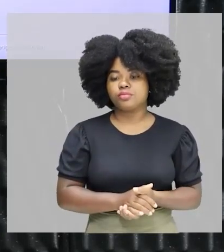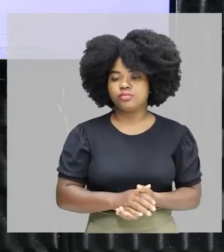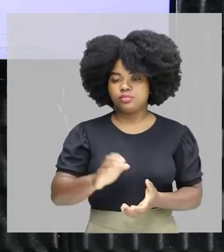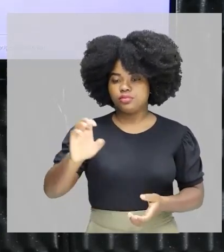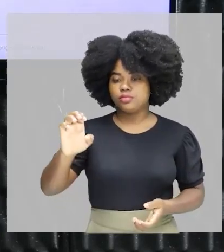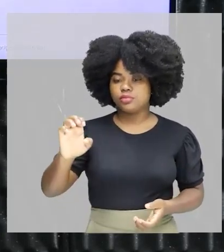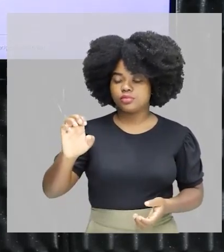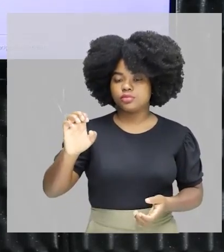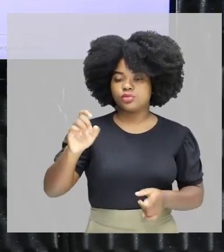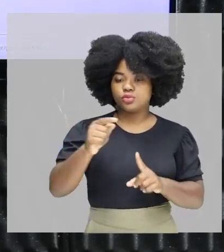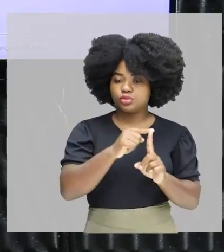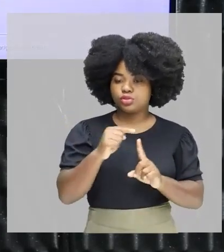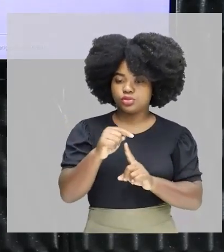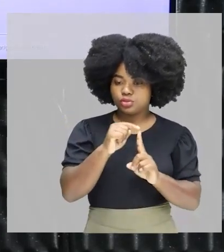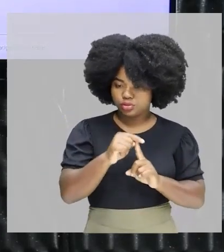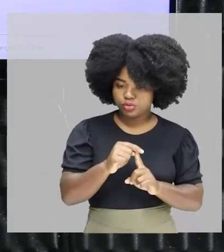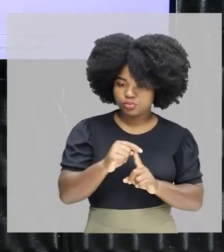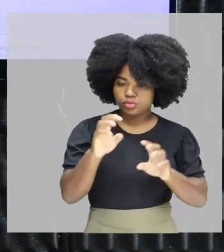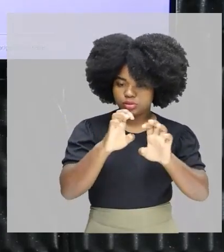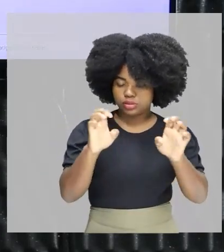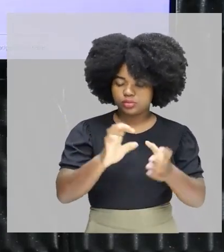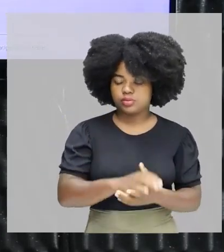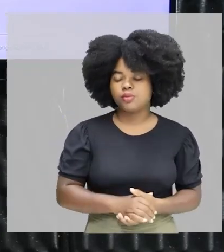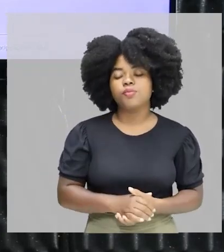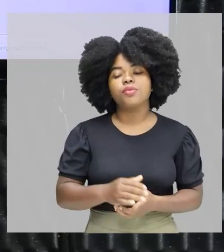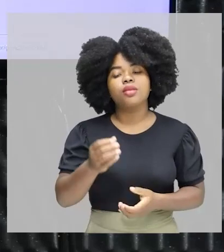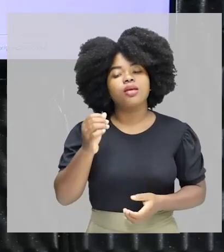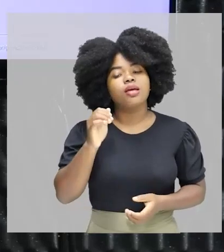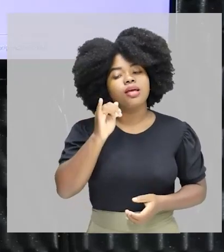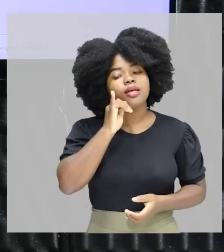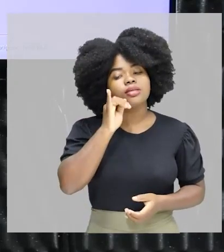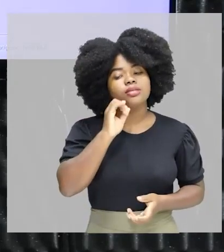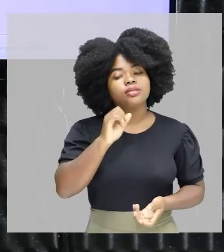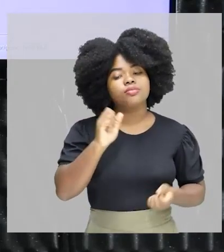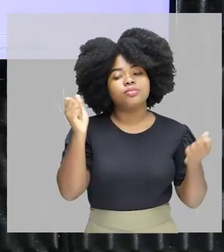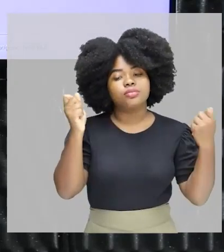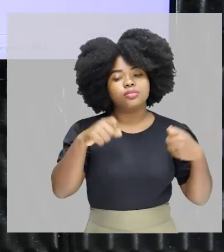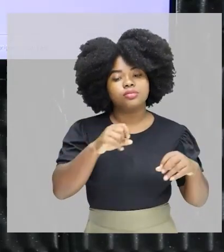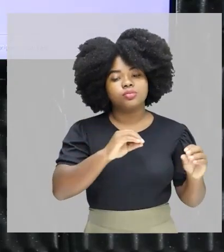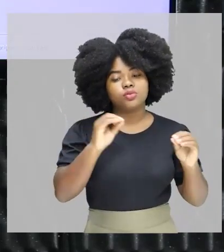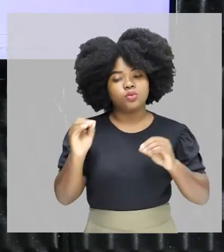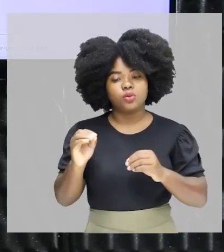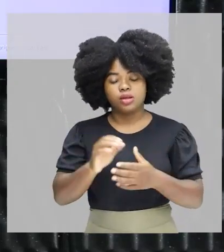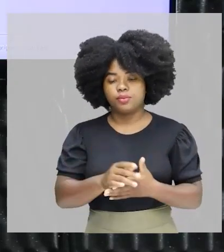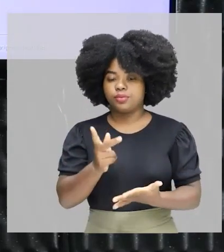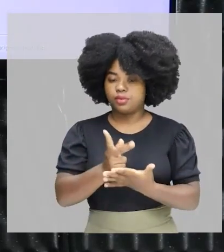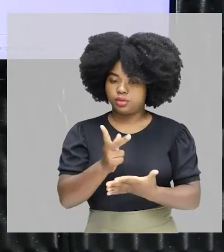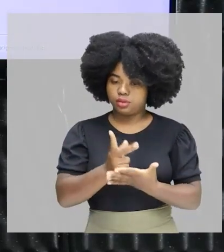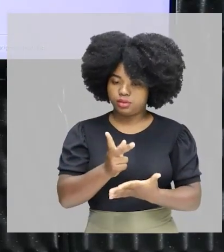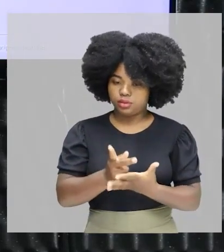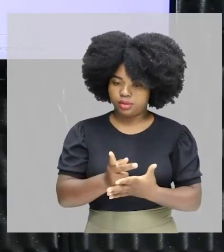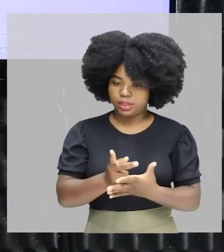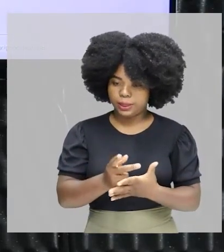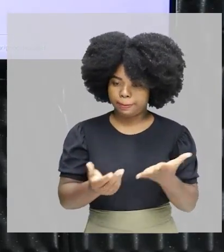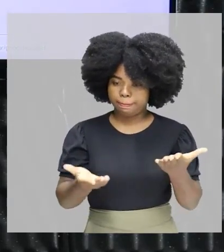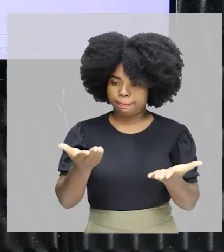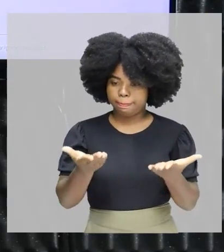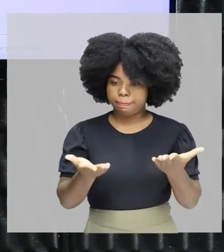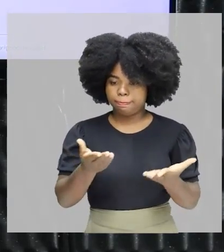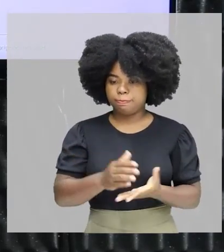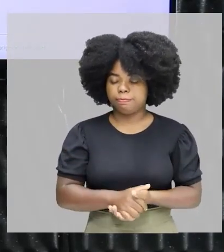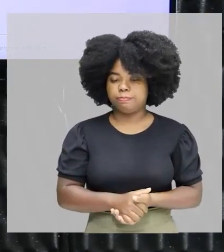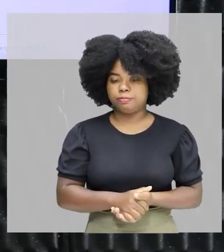físico, porque se for preciso escrever a constante em termos de